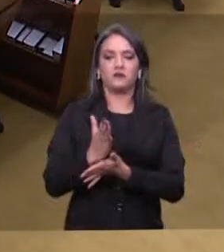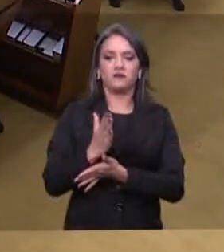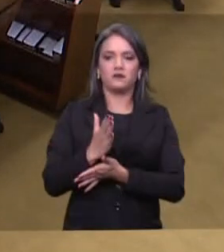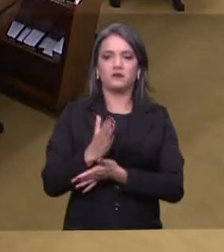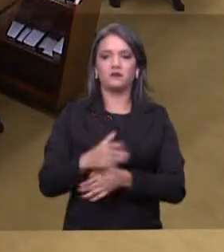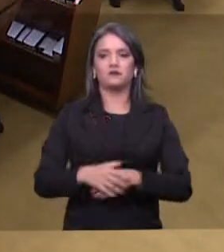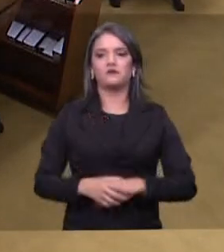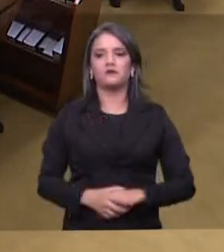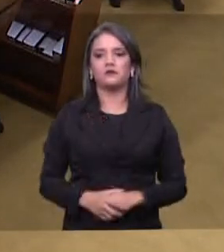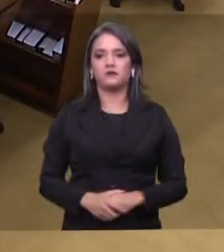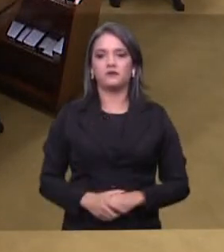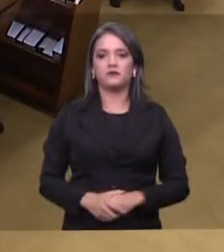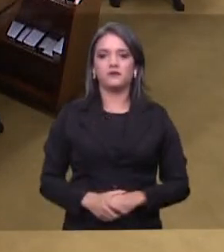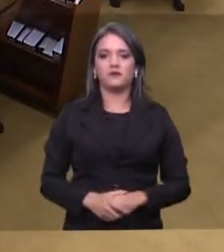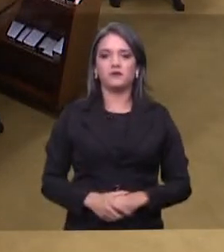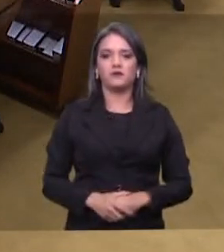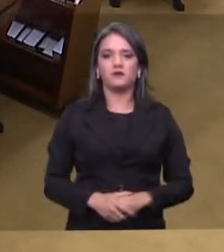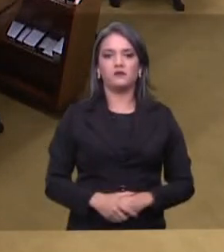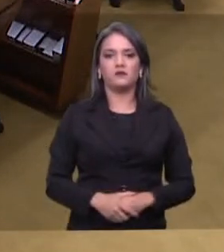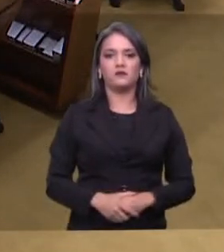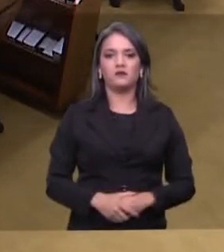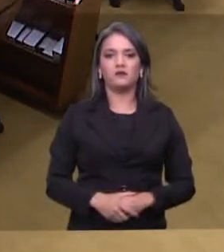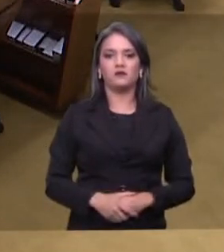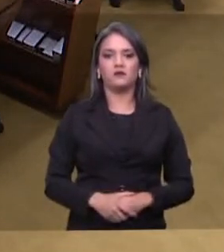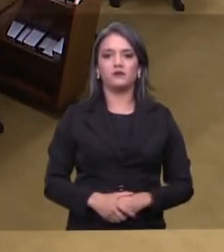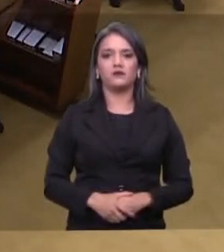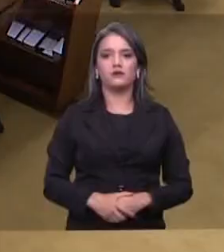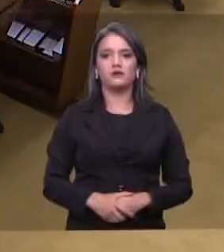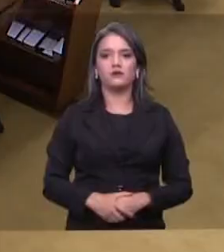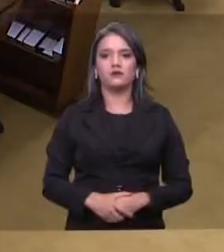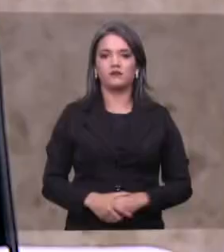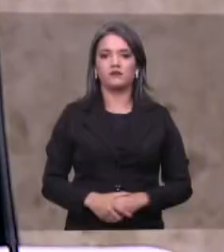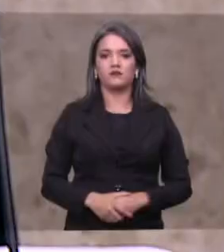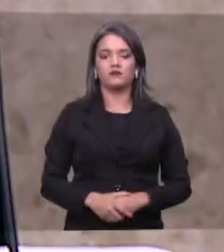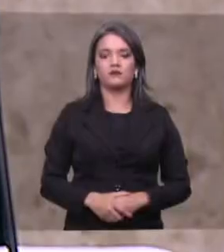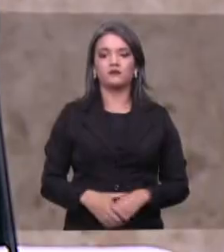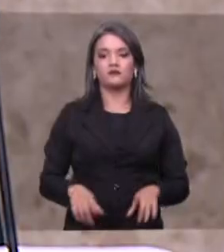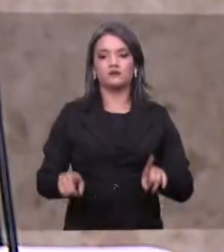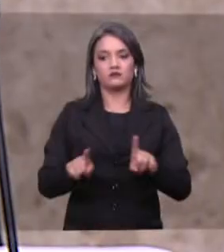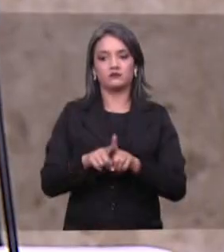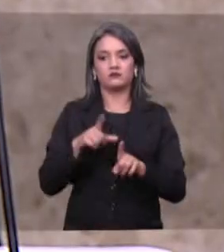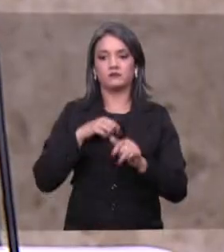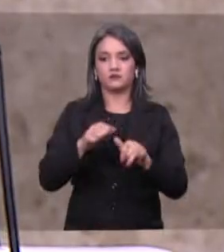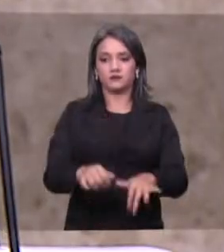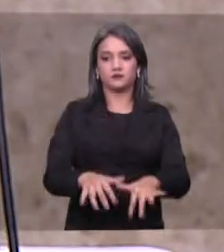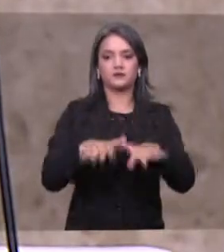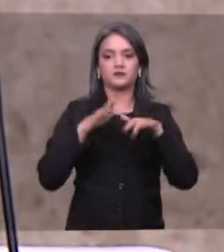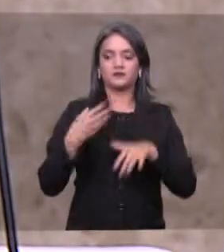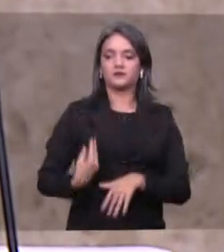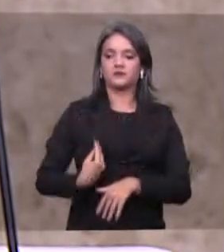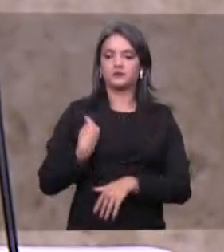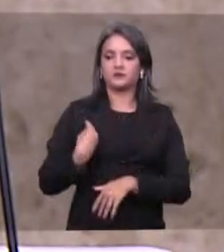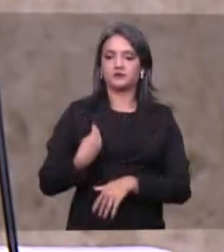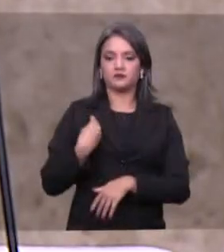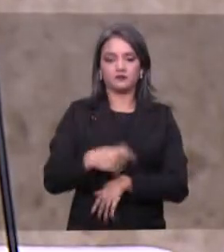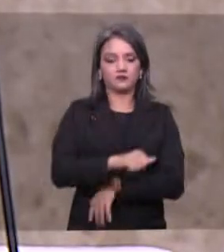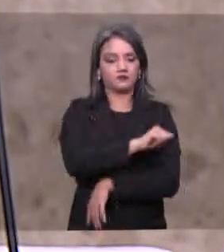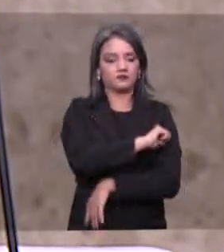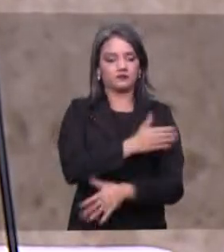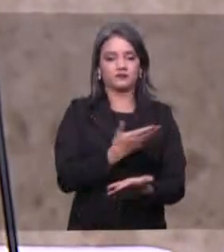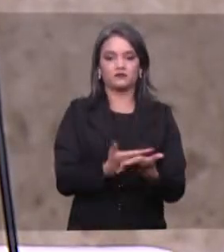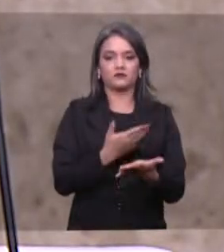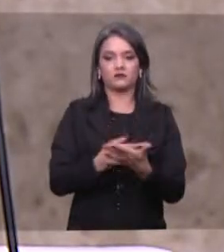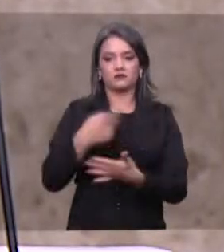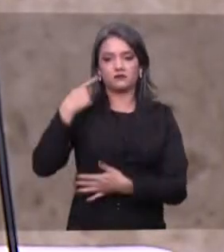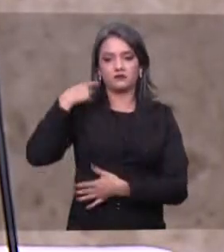declaro-a aprovada. E registro ainda a presença no plenário dos estudantes de Direito do